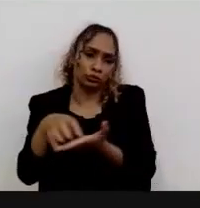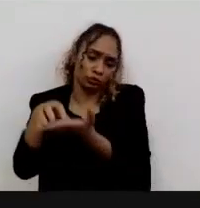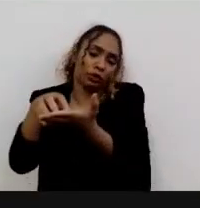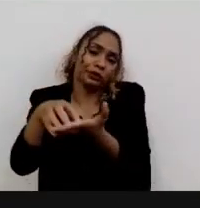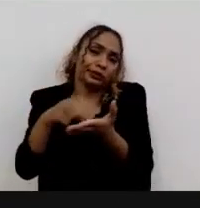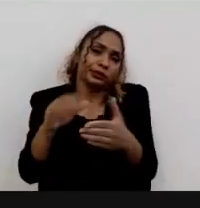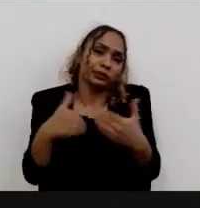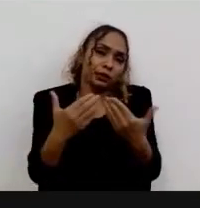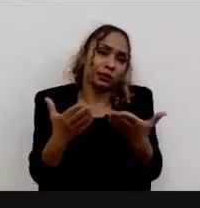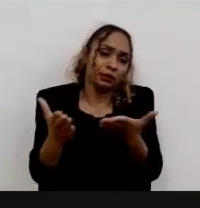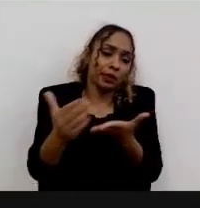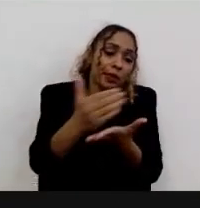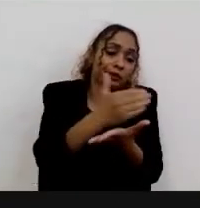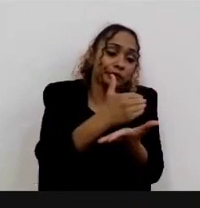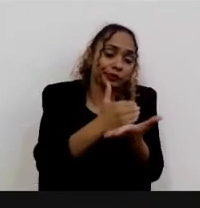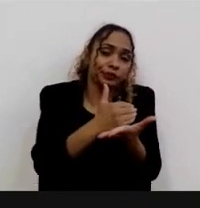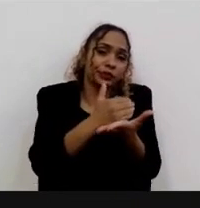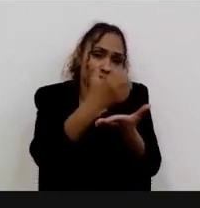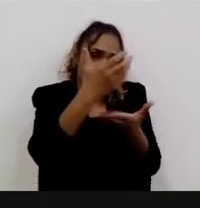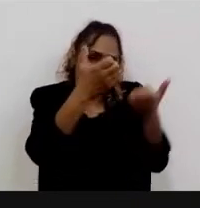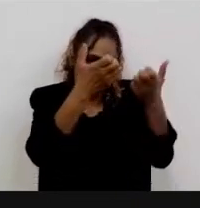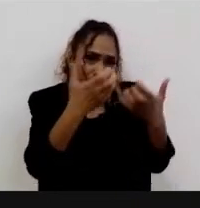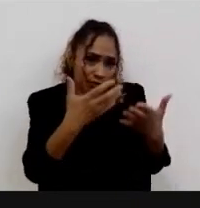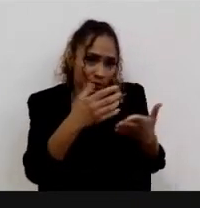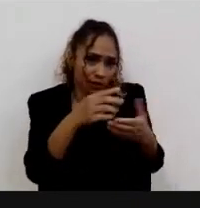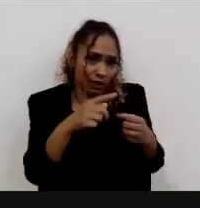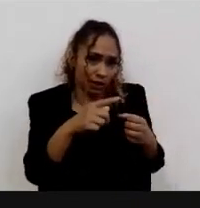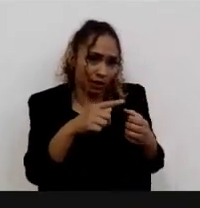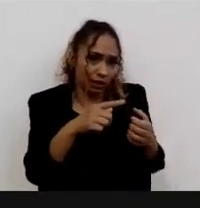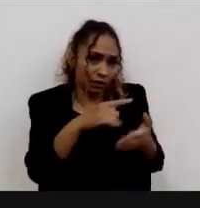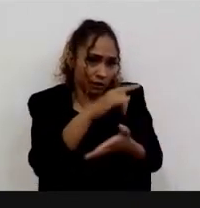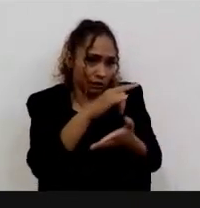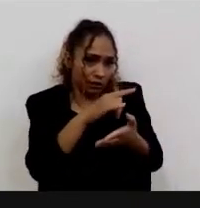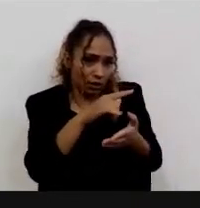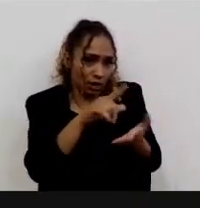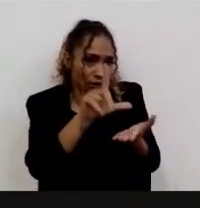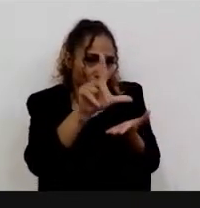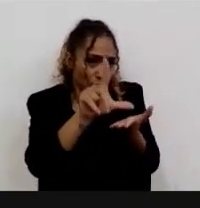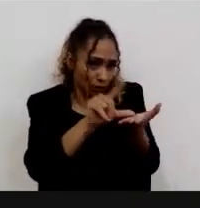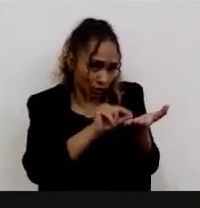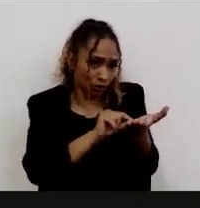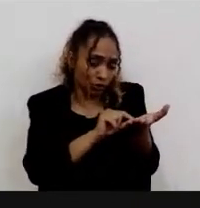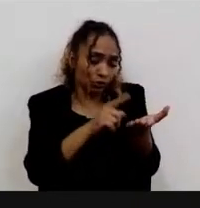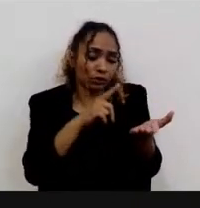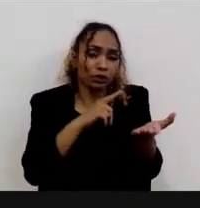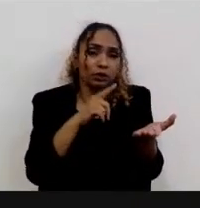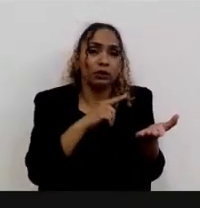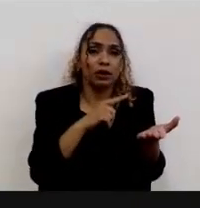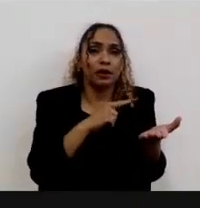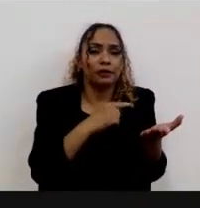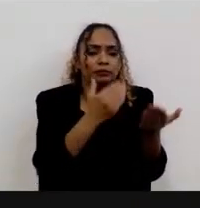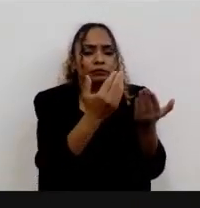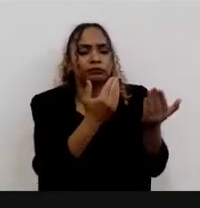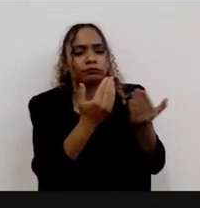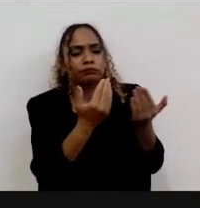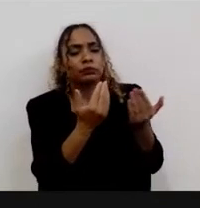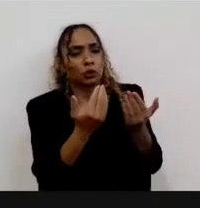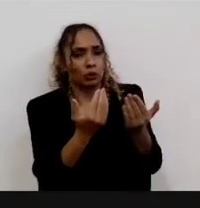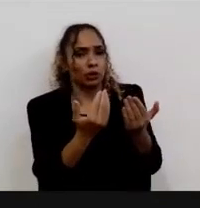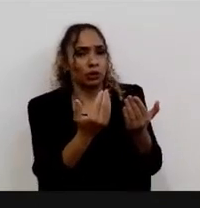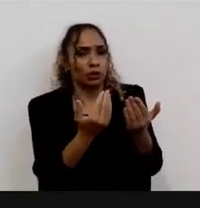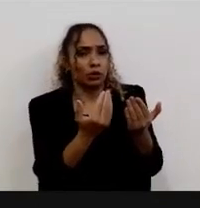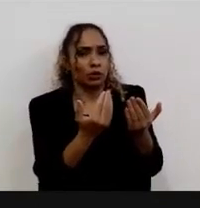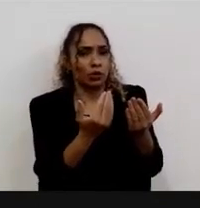aí elas comentam, né, no artigo que, ao serem realizadas as primeiras coletas de registros, deparou-se com estruturas de